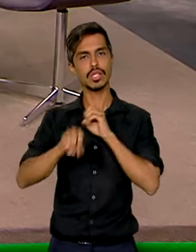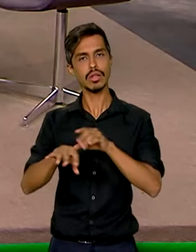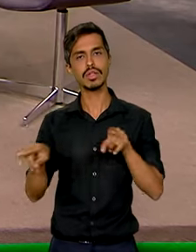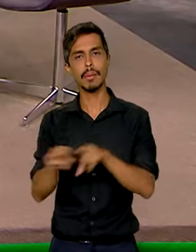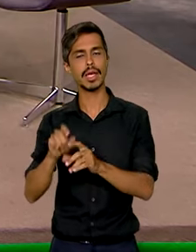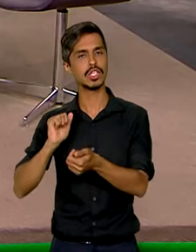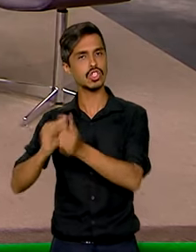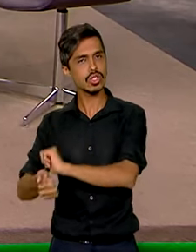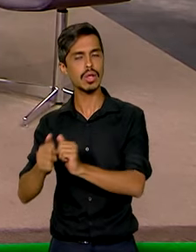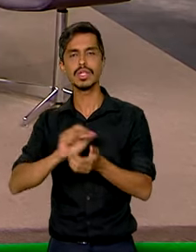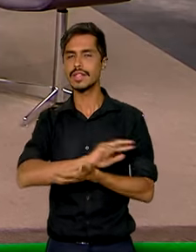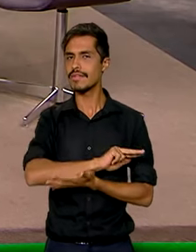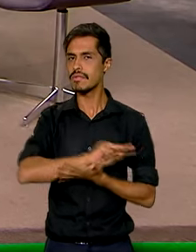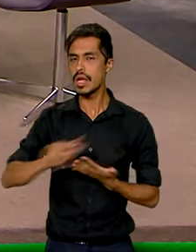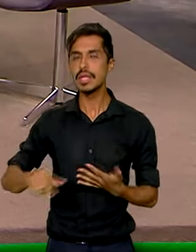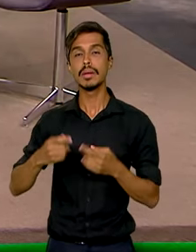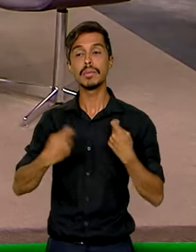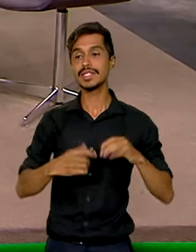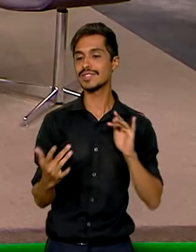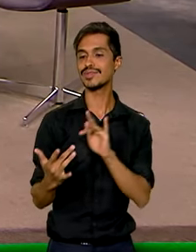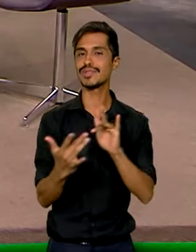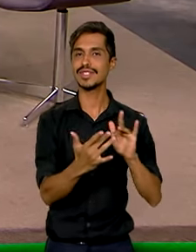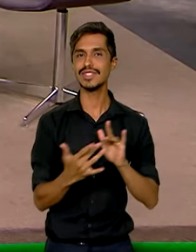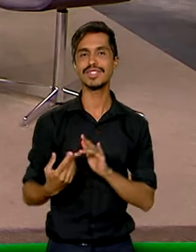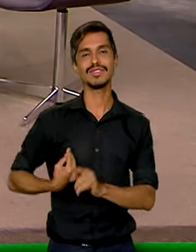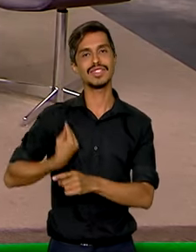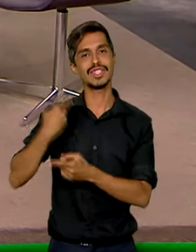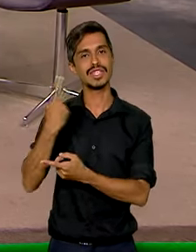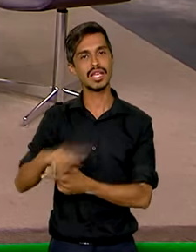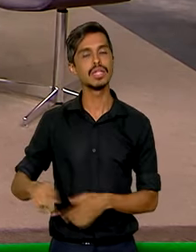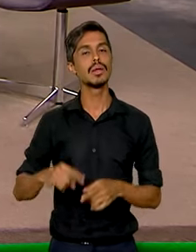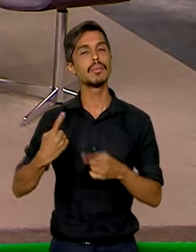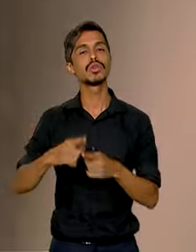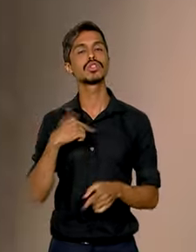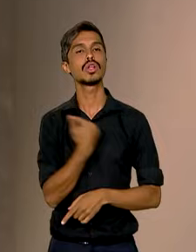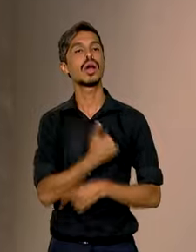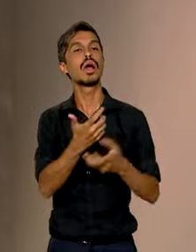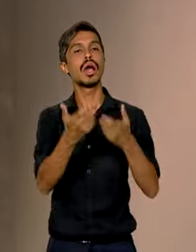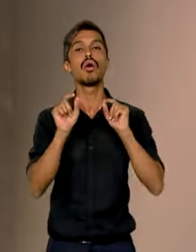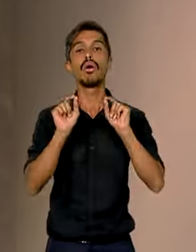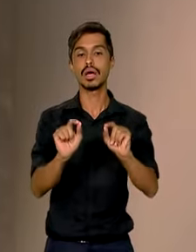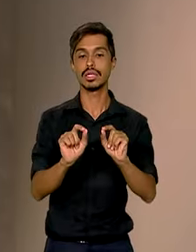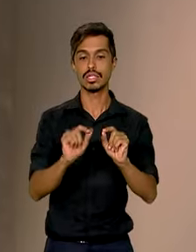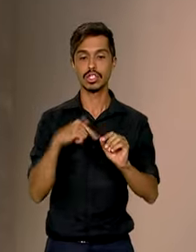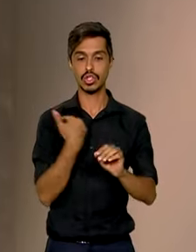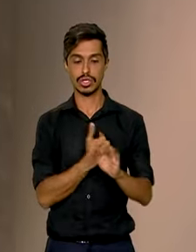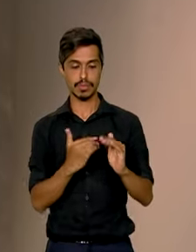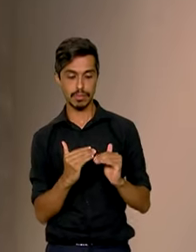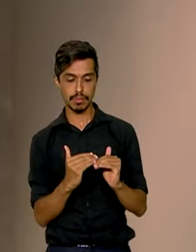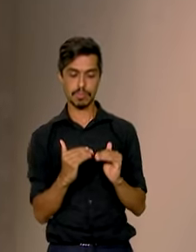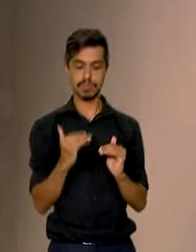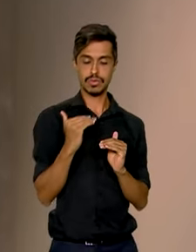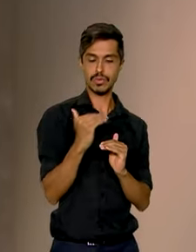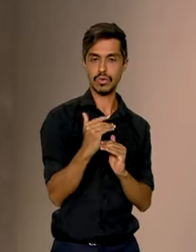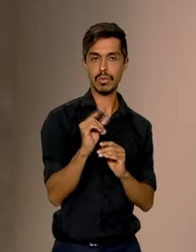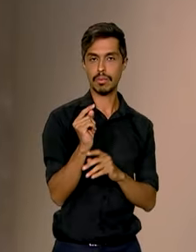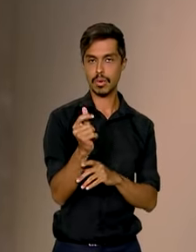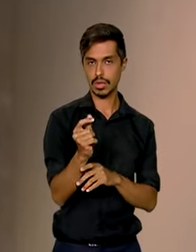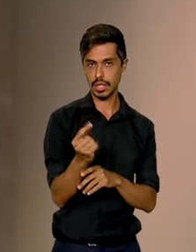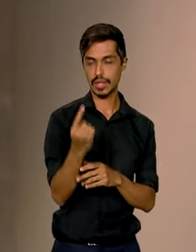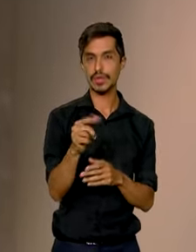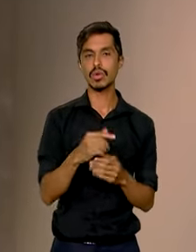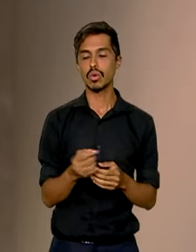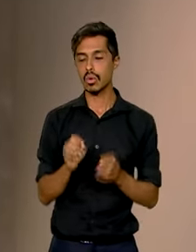esporte, precisa chegar na vida dessas famílias. Porque o que a gente quer? A gente sobe um degrau para essas famílias com